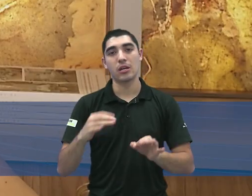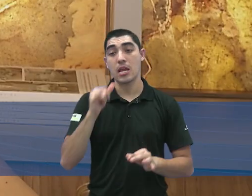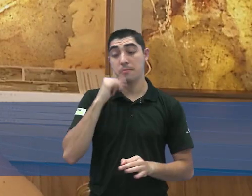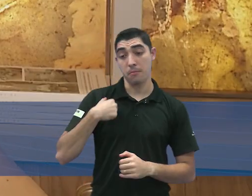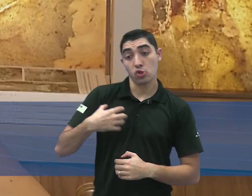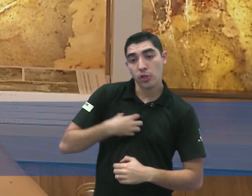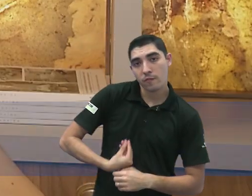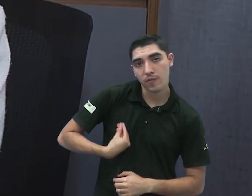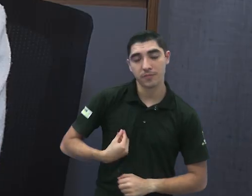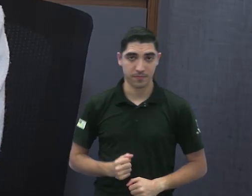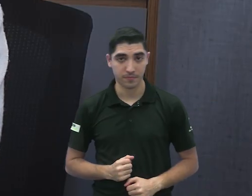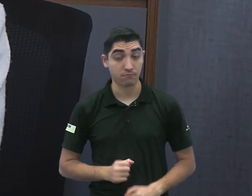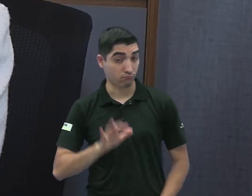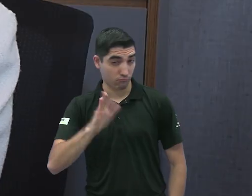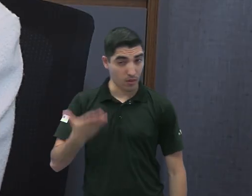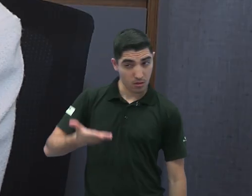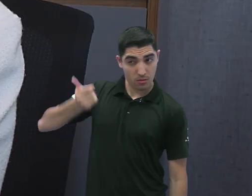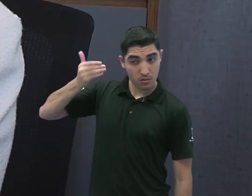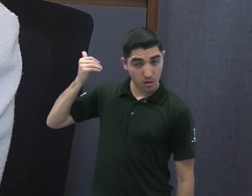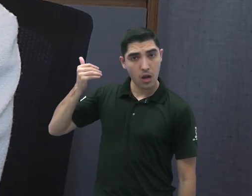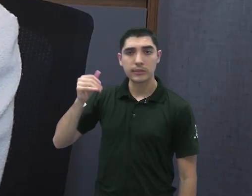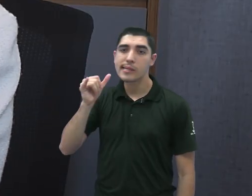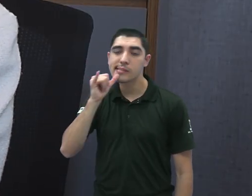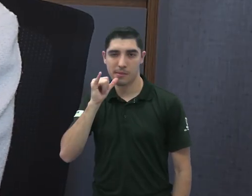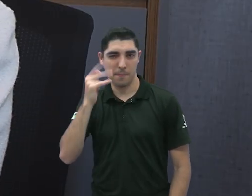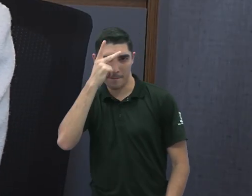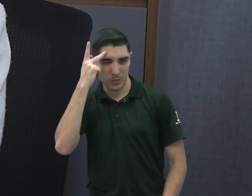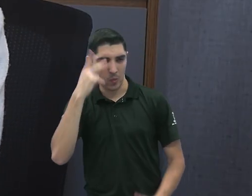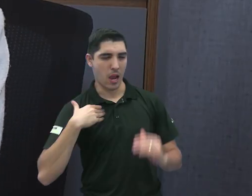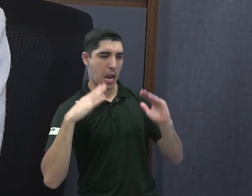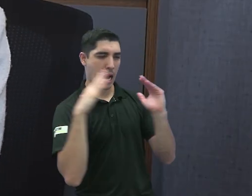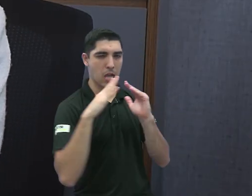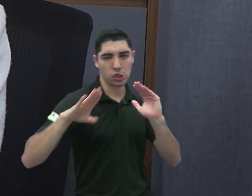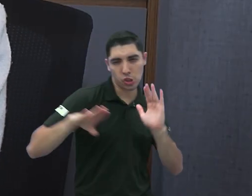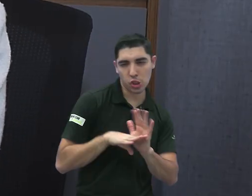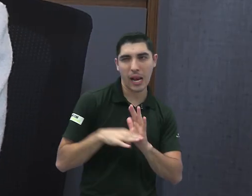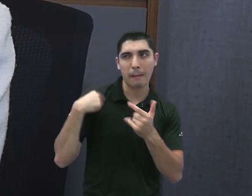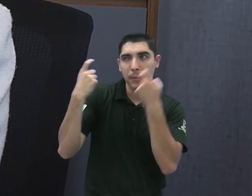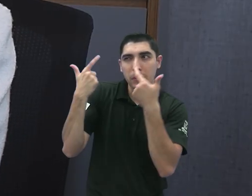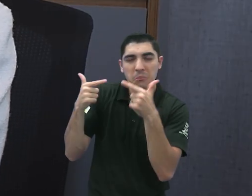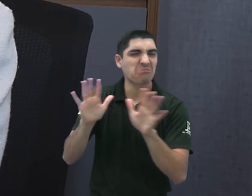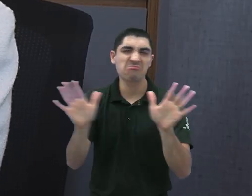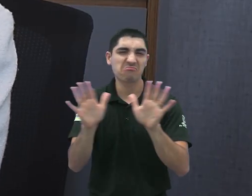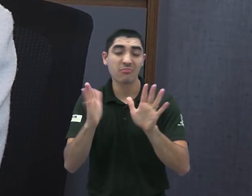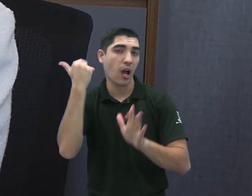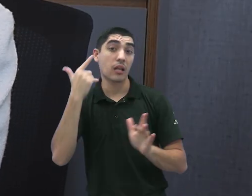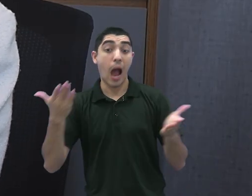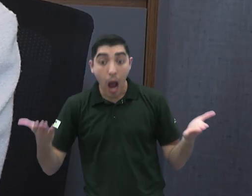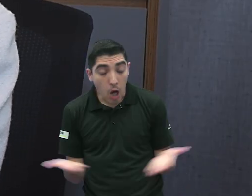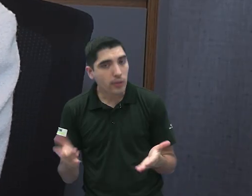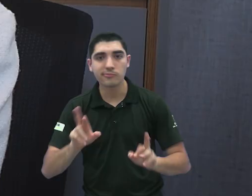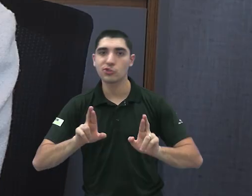acordo com o meu ritmo. Antigamente a gente não levava o trabalho para casa. Hoje em dia a gente não tem mais